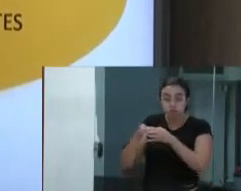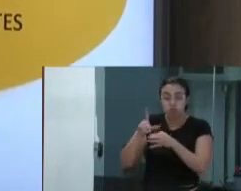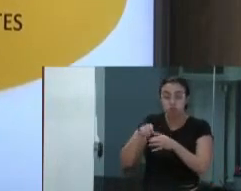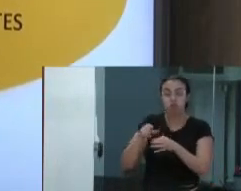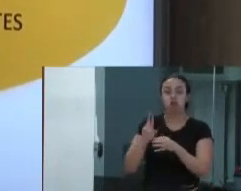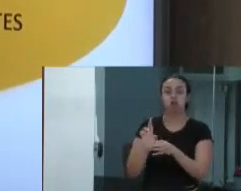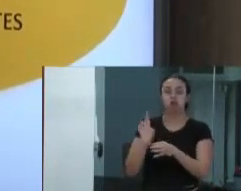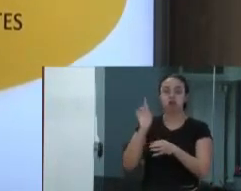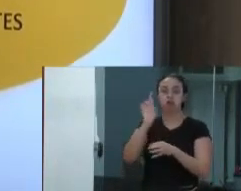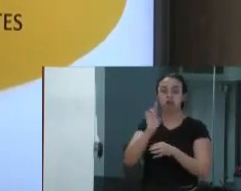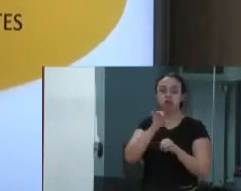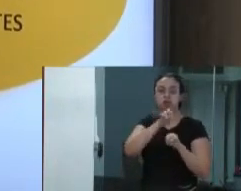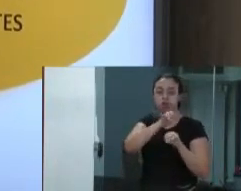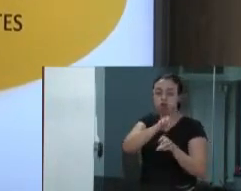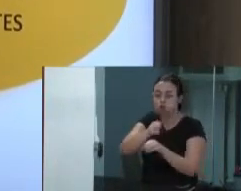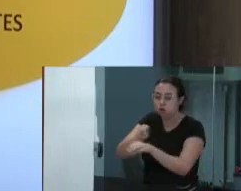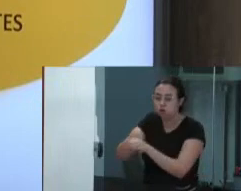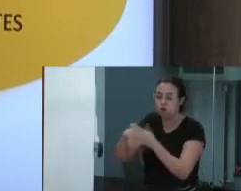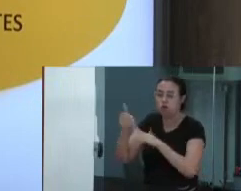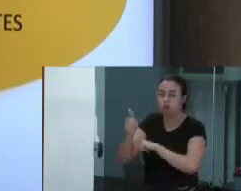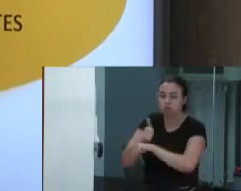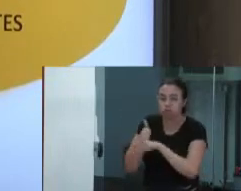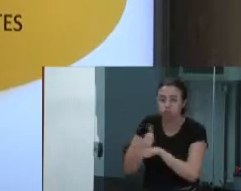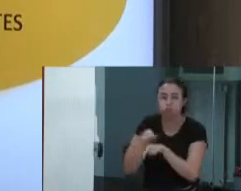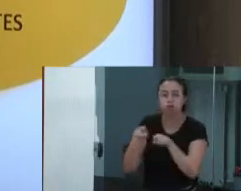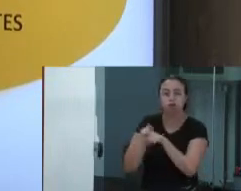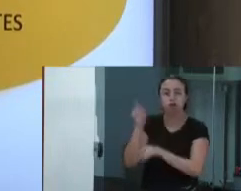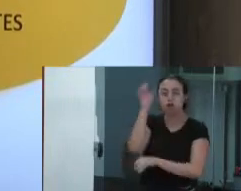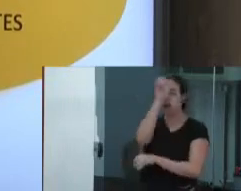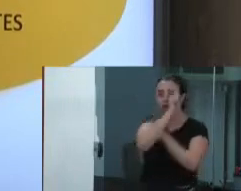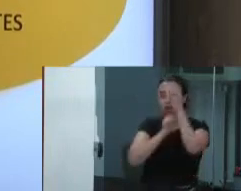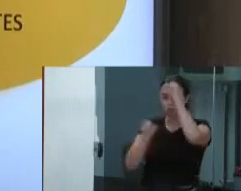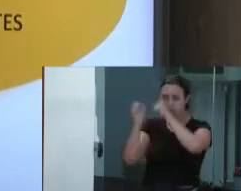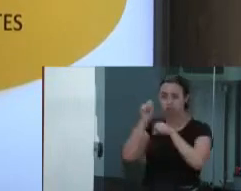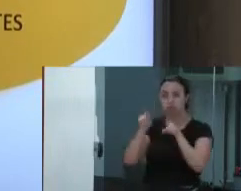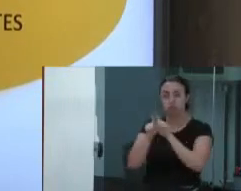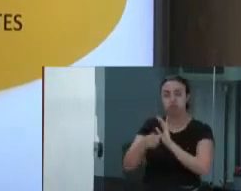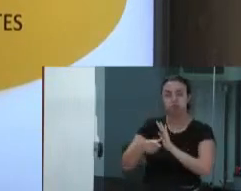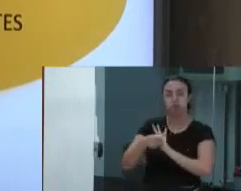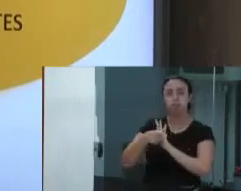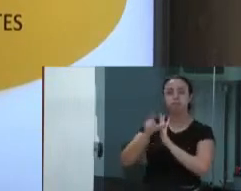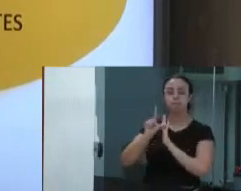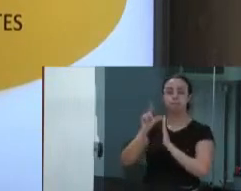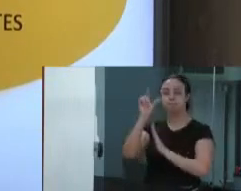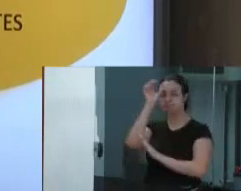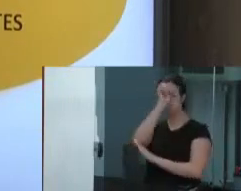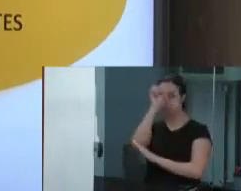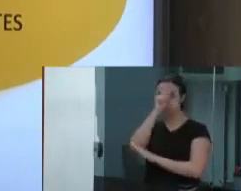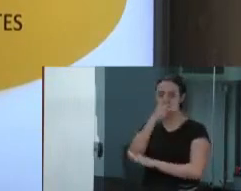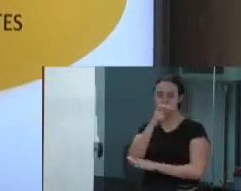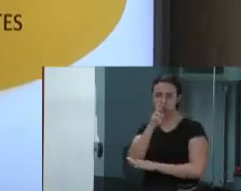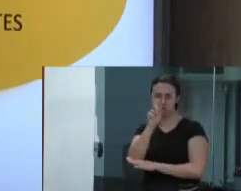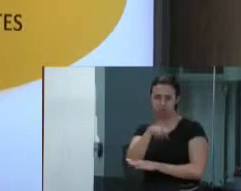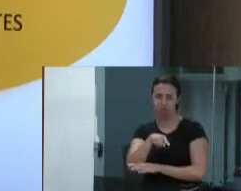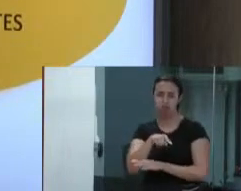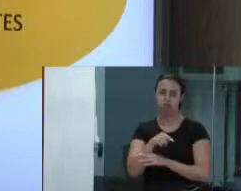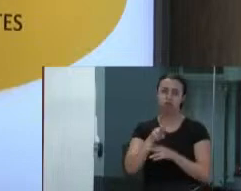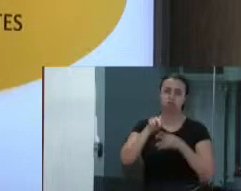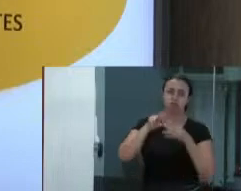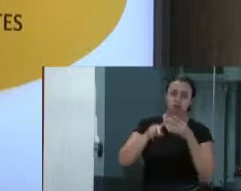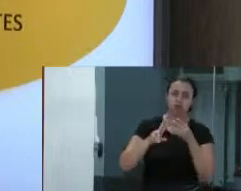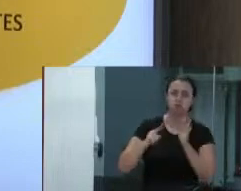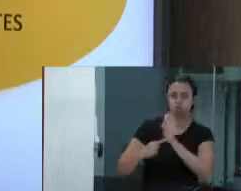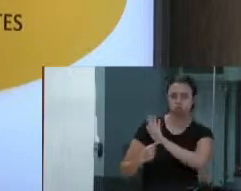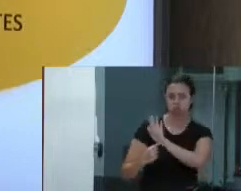de cursos profissionalizantes, de aprendizagem, né, a pré-aprendizagem, vários outros que a gente está em andamento, que eu vou trazer aqui para os